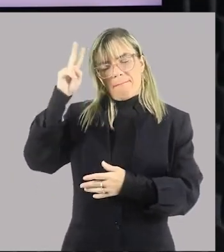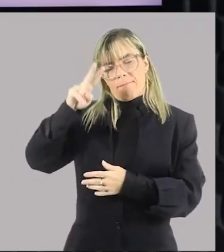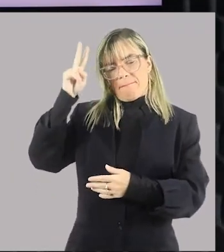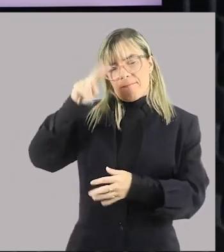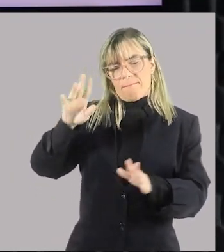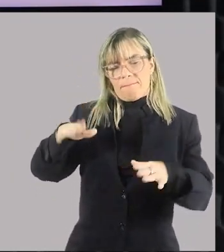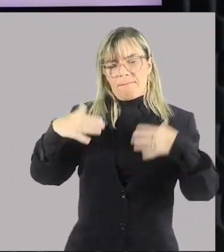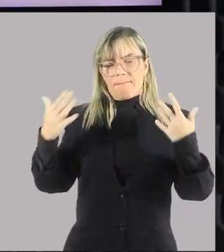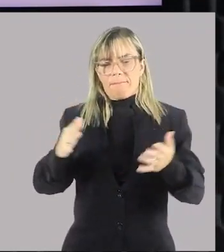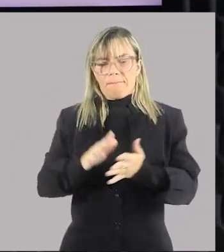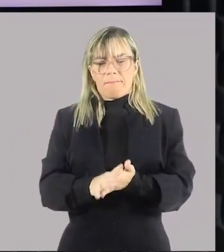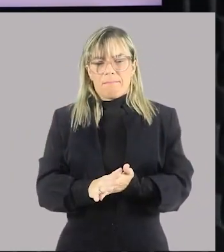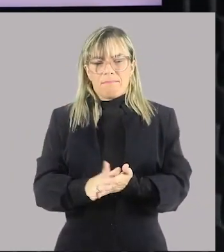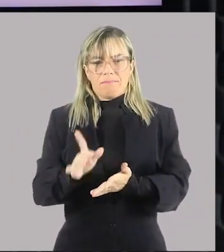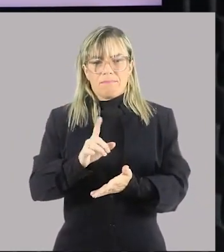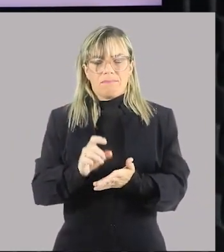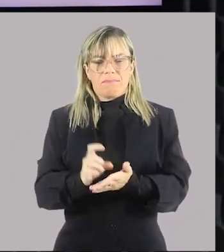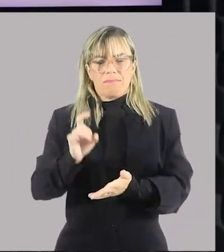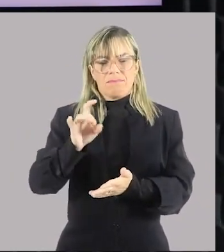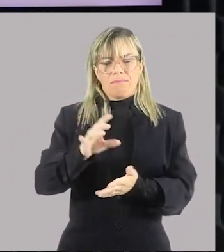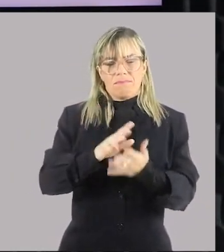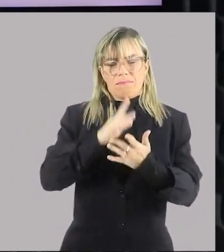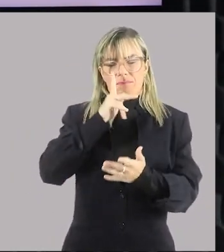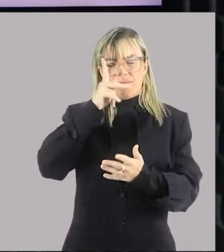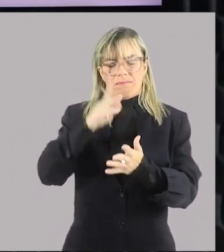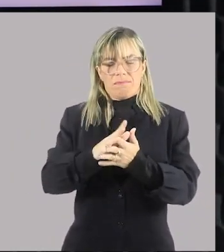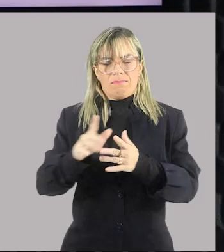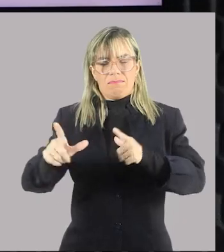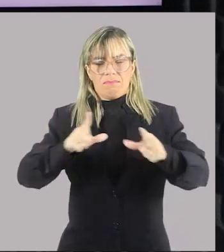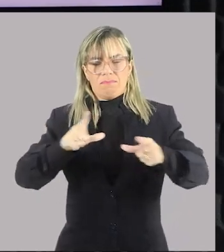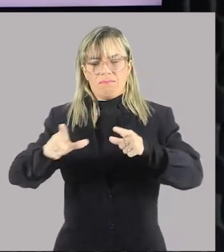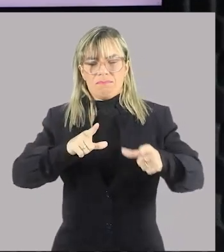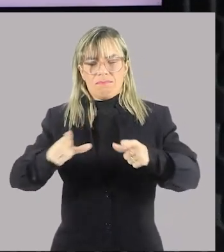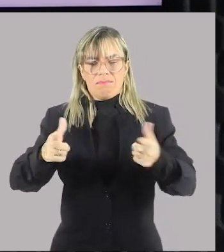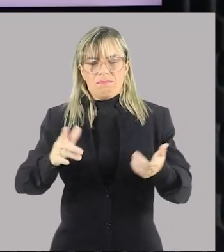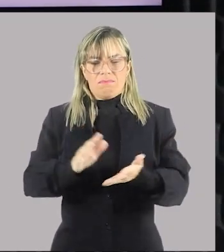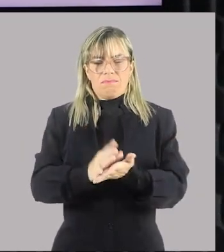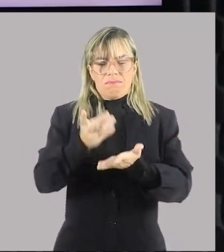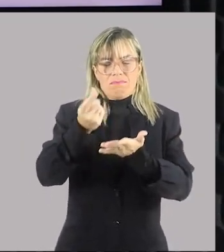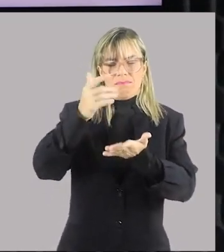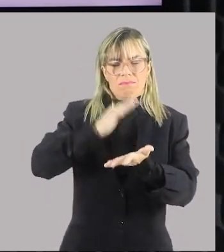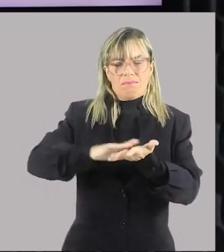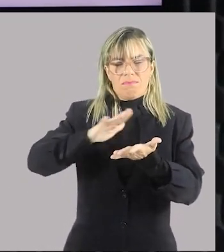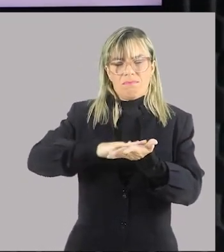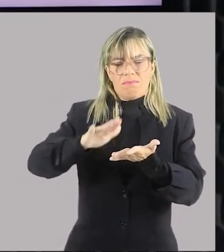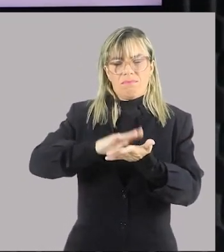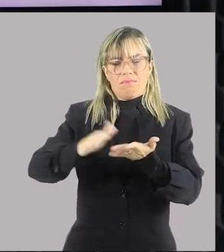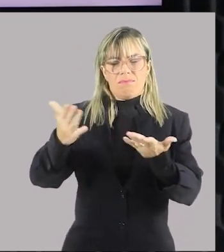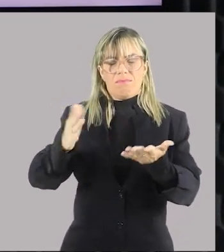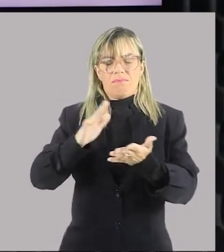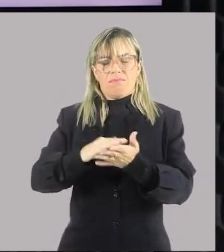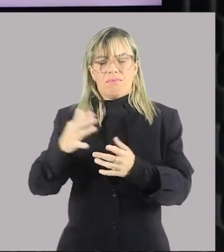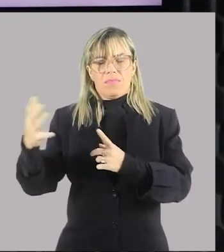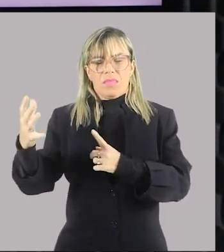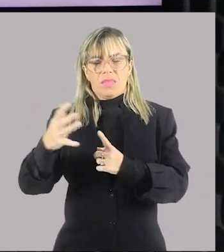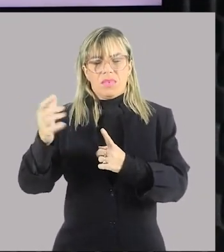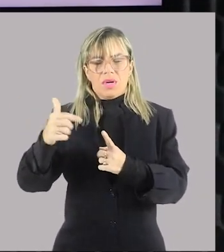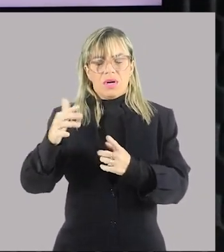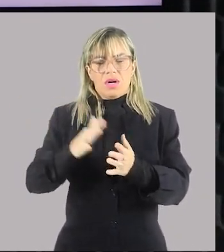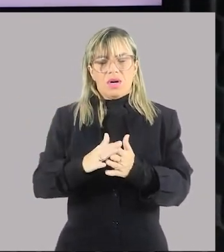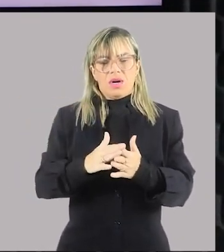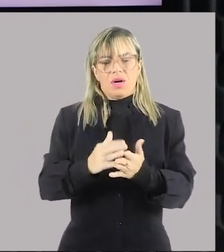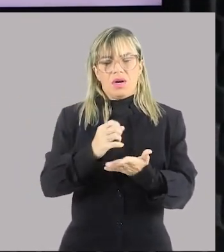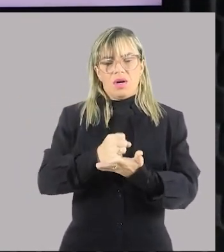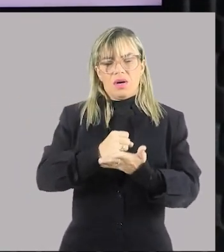é apenas a força de trabalho, não é apenas o sistema produtivo que contribui para o desenvolvimento econômico de um